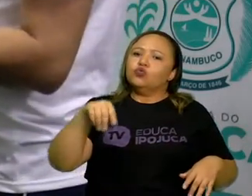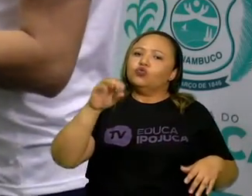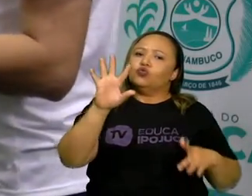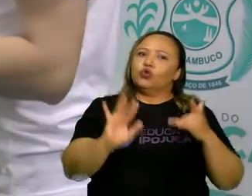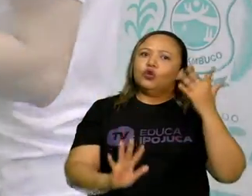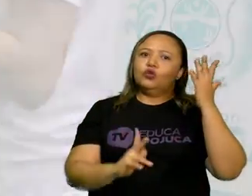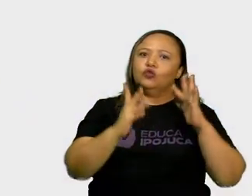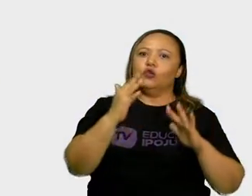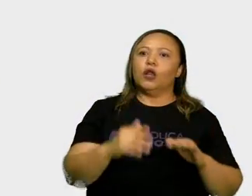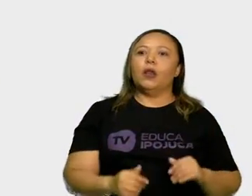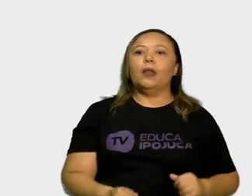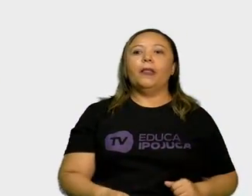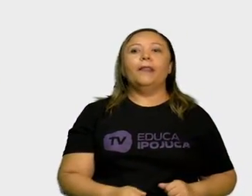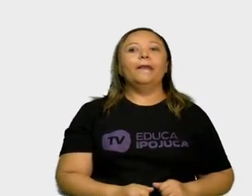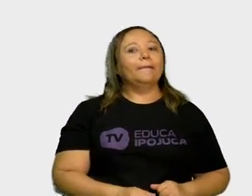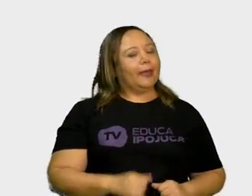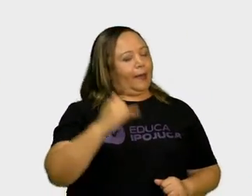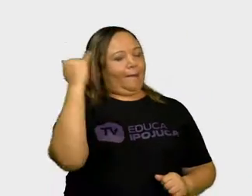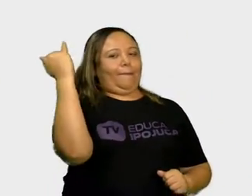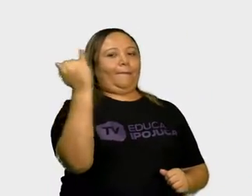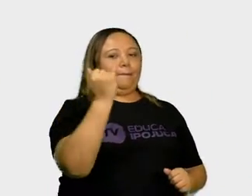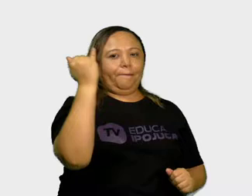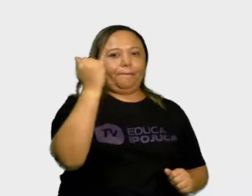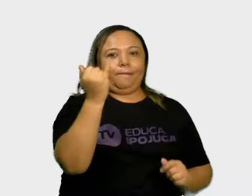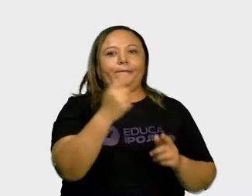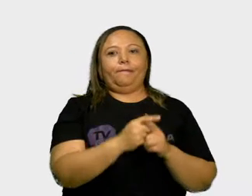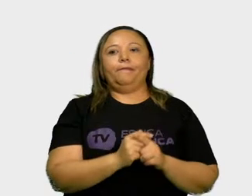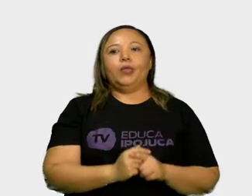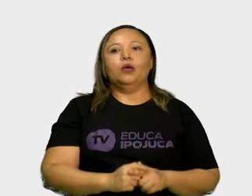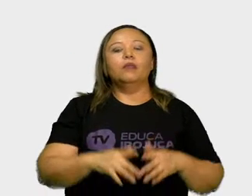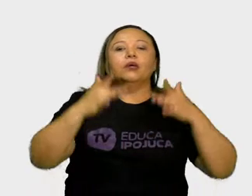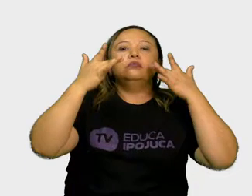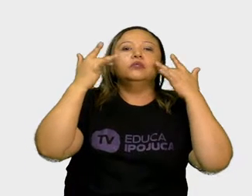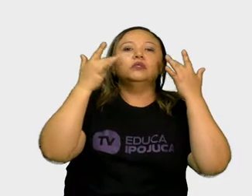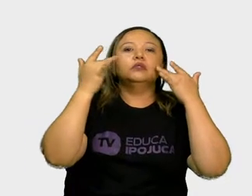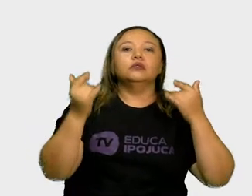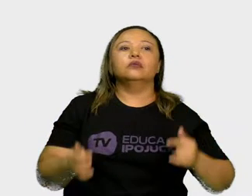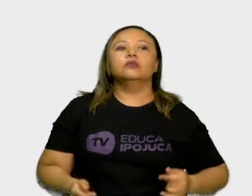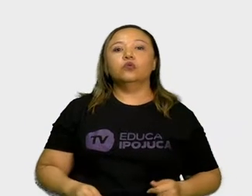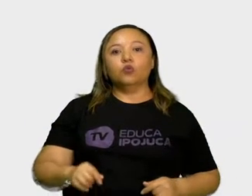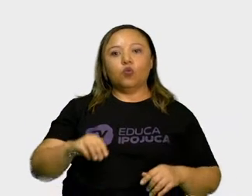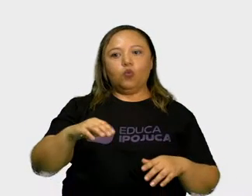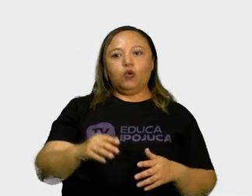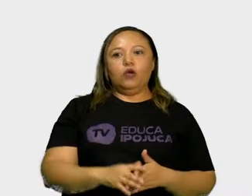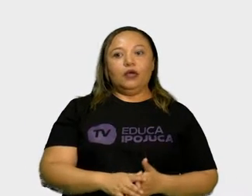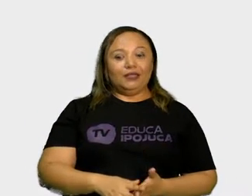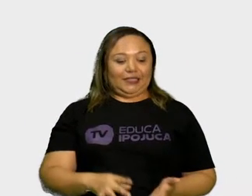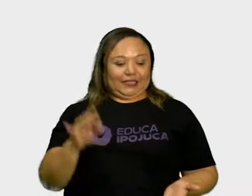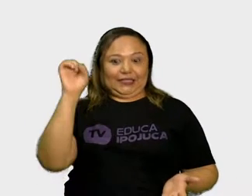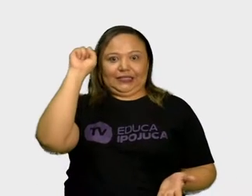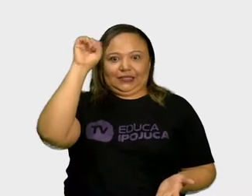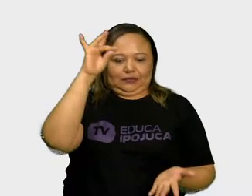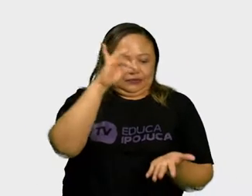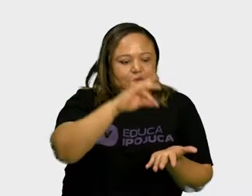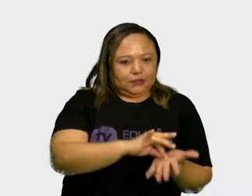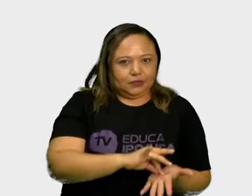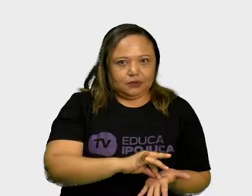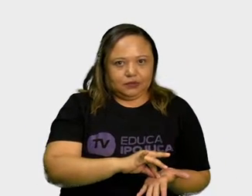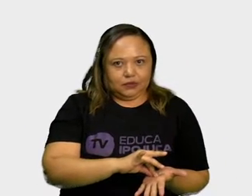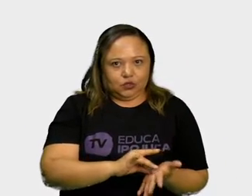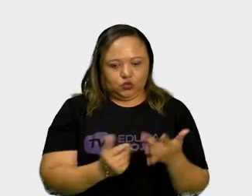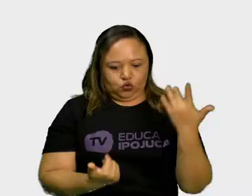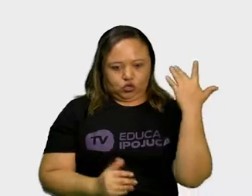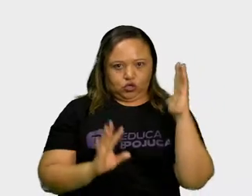O gesto é de extrema importância para o teatro, pois quanto mais verdadeiro ele for,